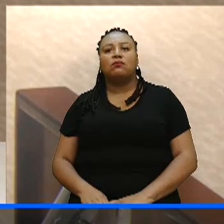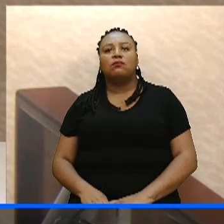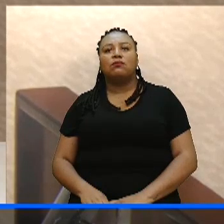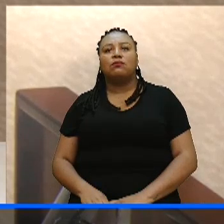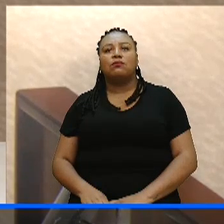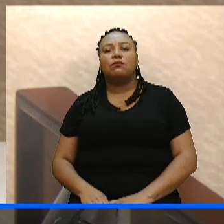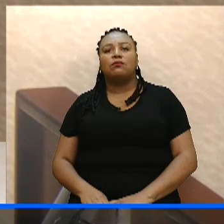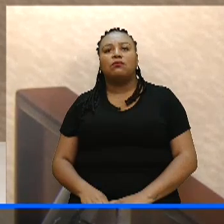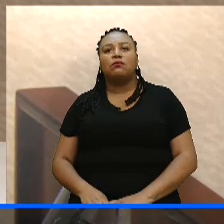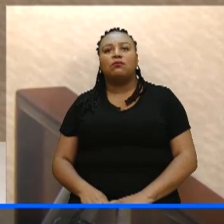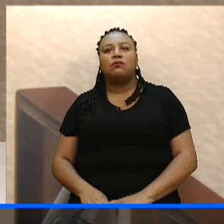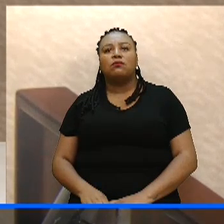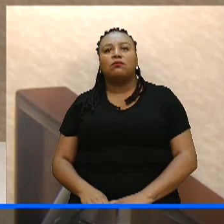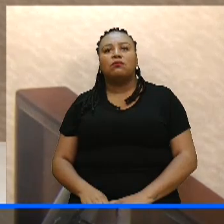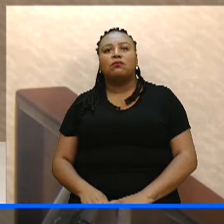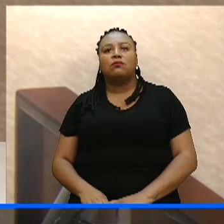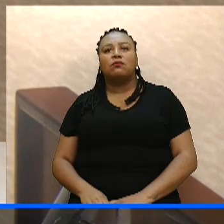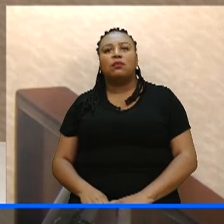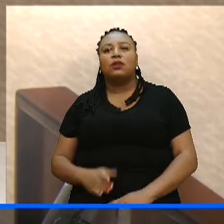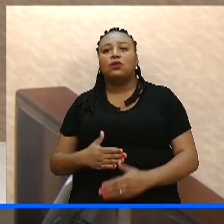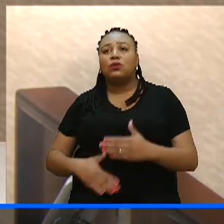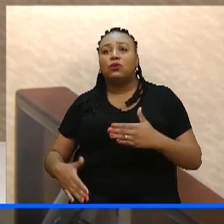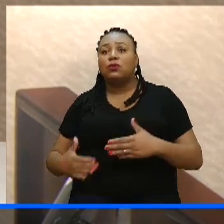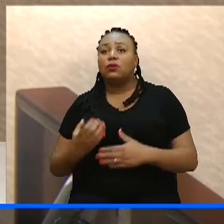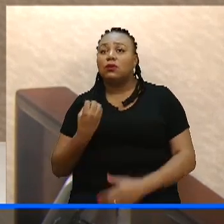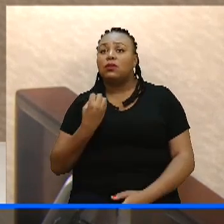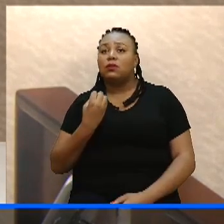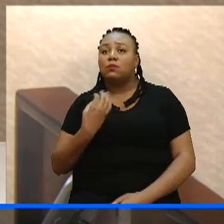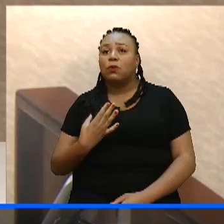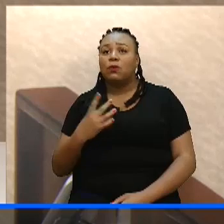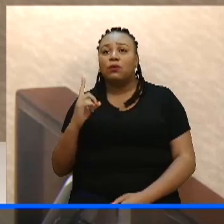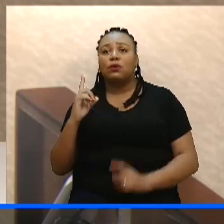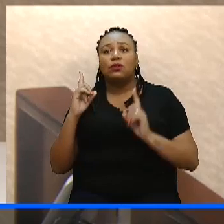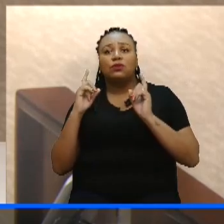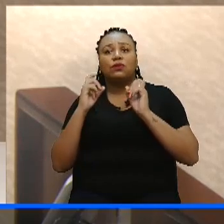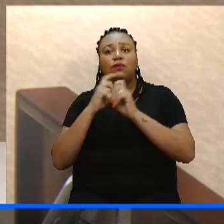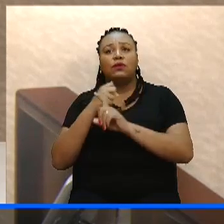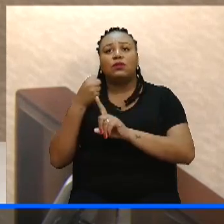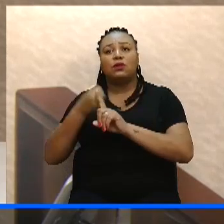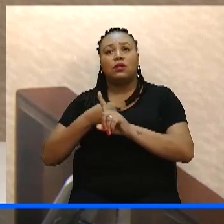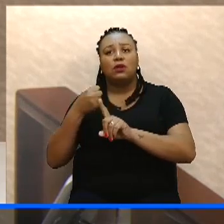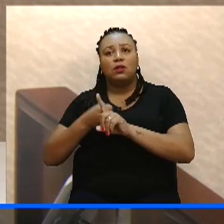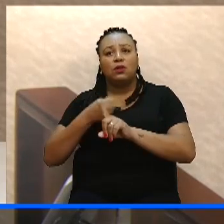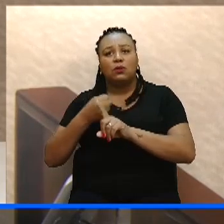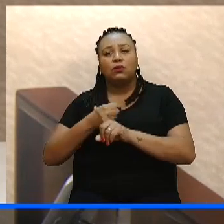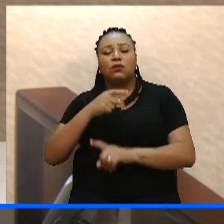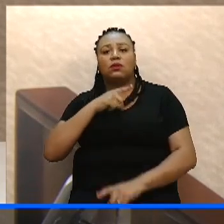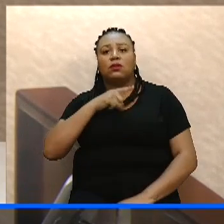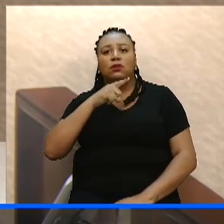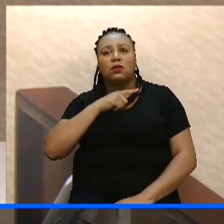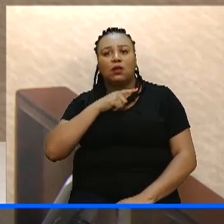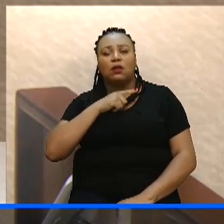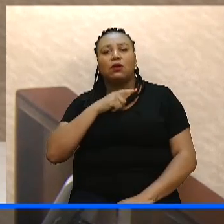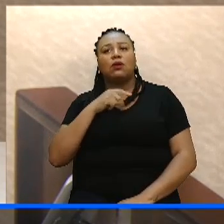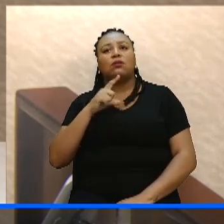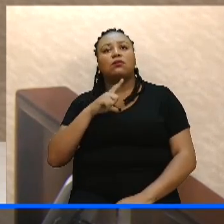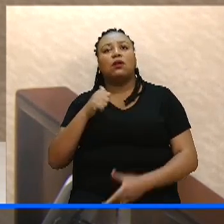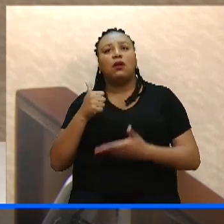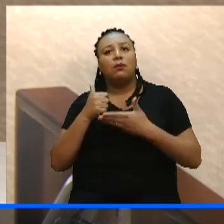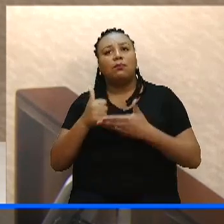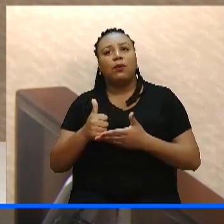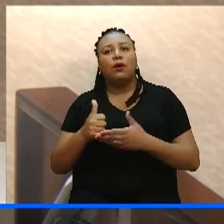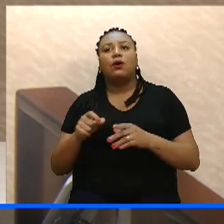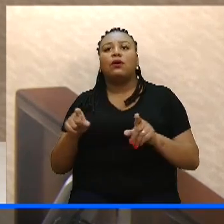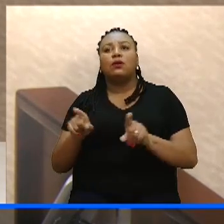para todas as boas e as difíceis lutas que serão travadas conte comigo e